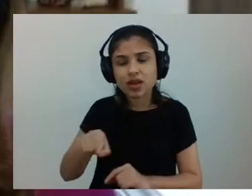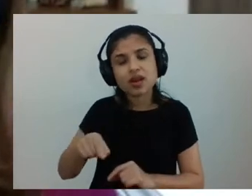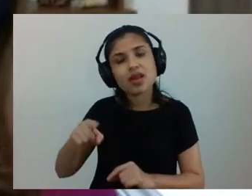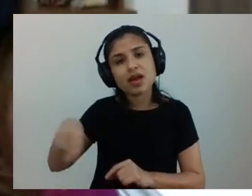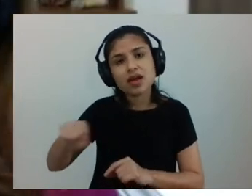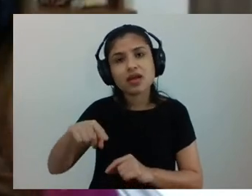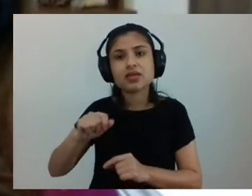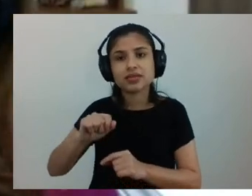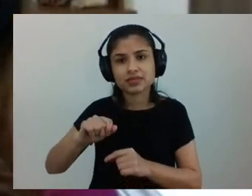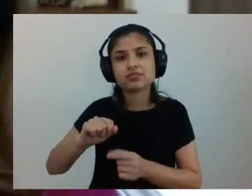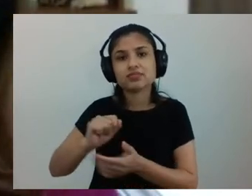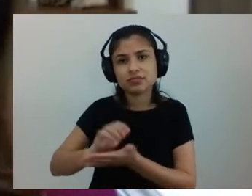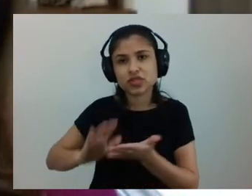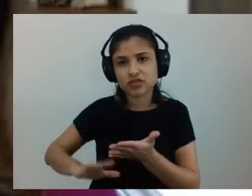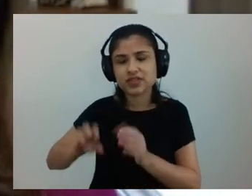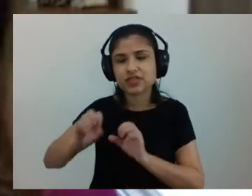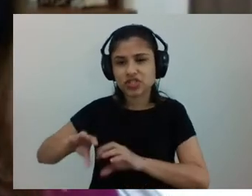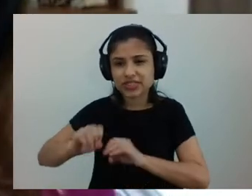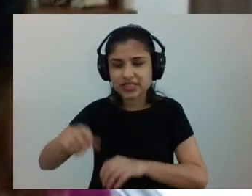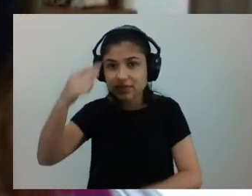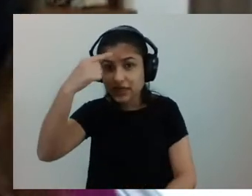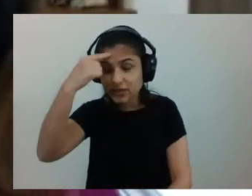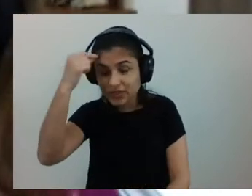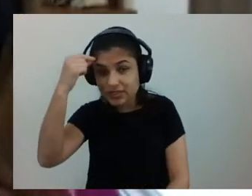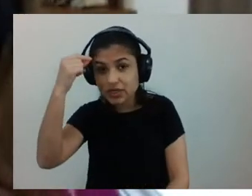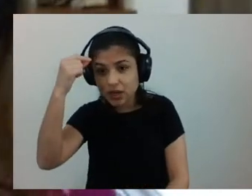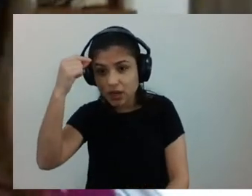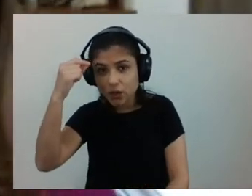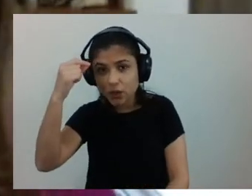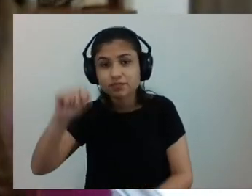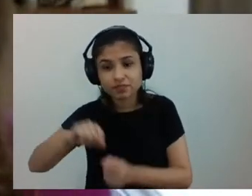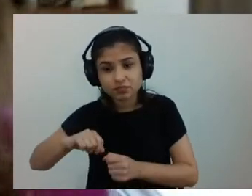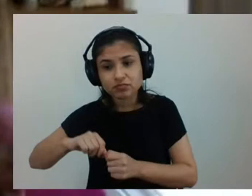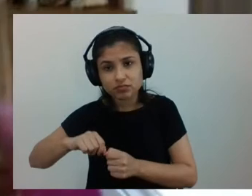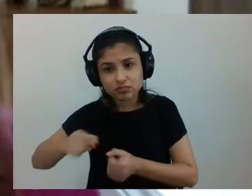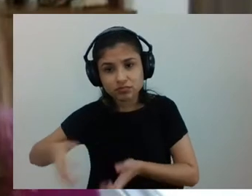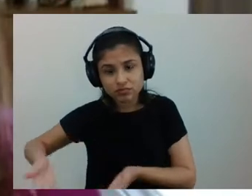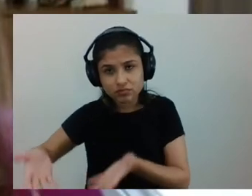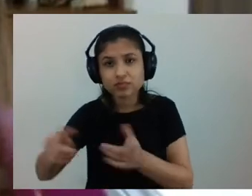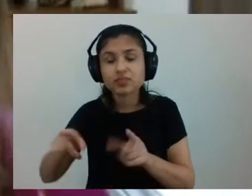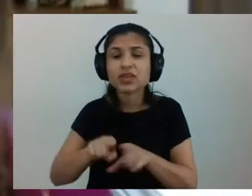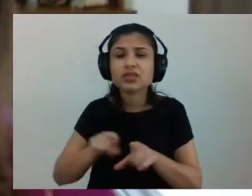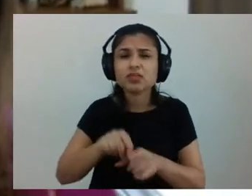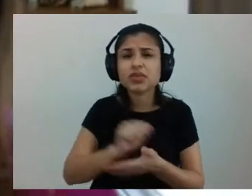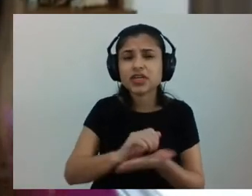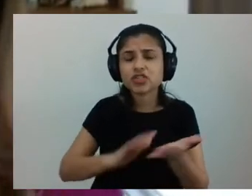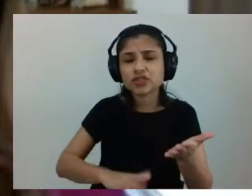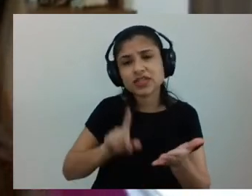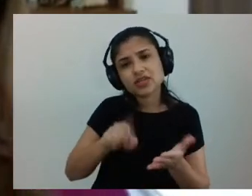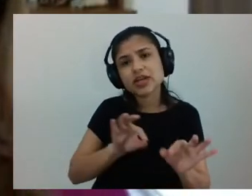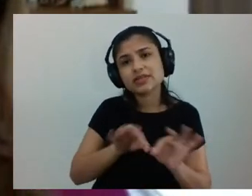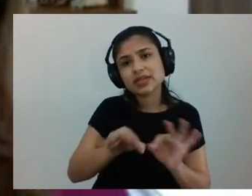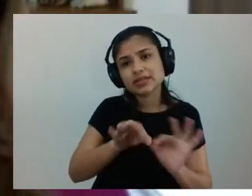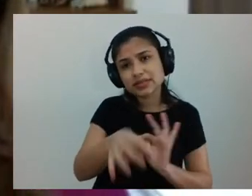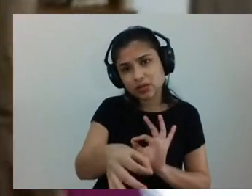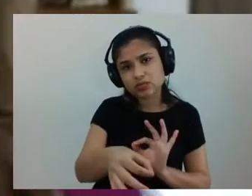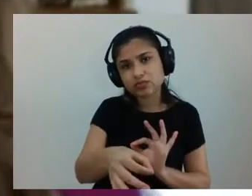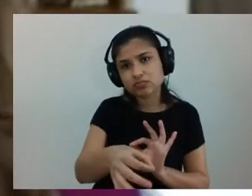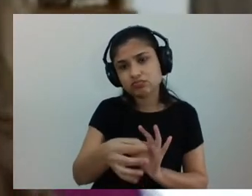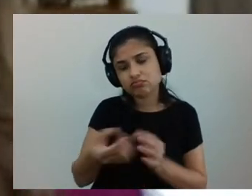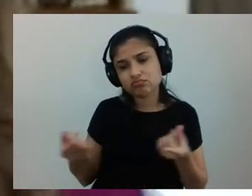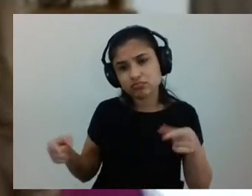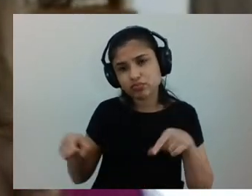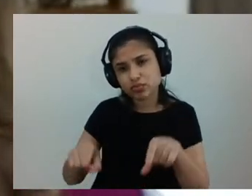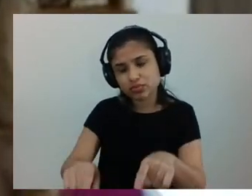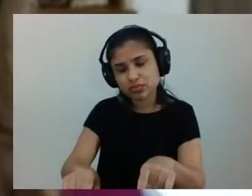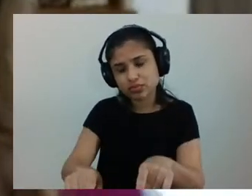atividades de ensino da graduação ao mesmo tempo que fazem atividades que eles classificam como extensão. Naquele momento, a gente criou